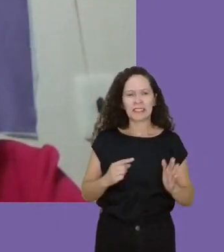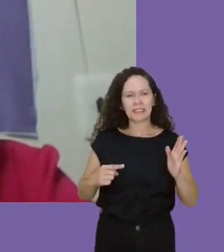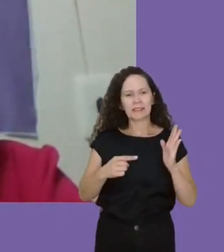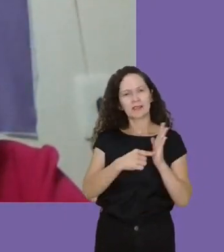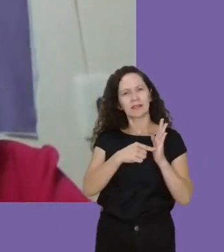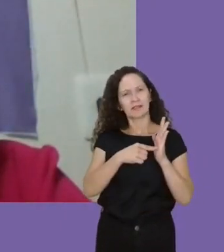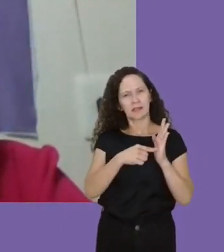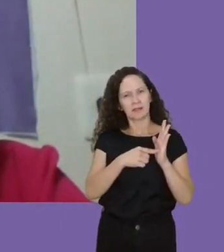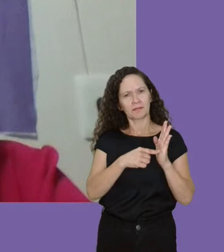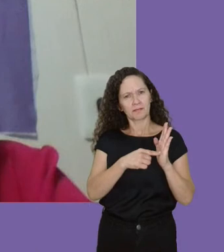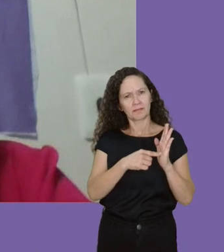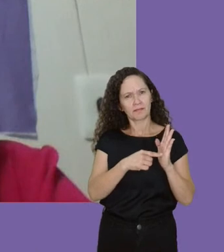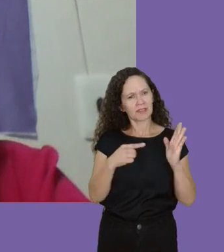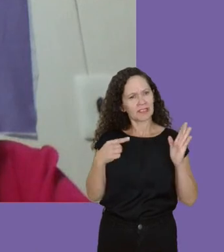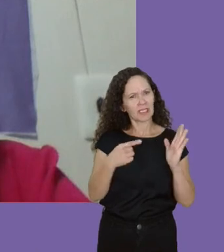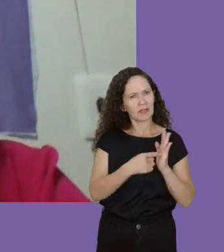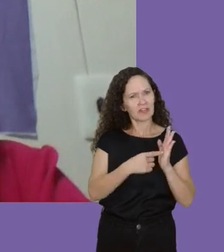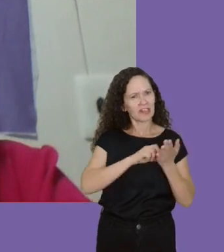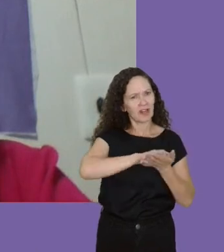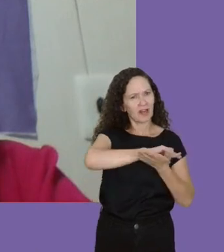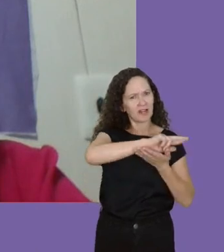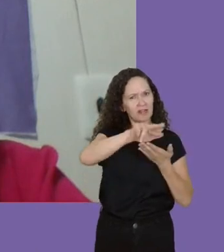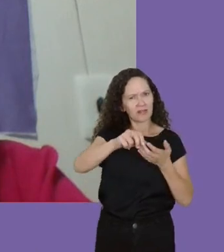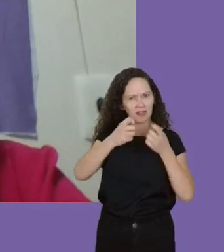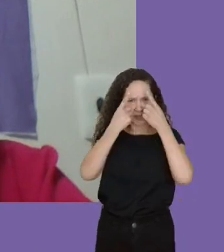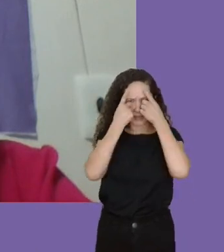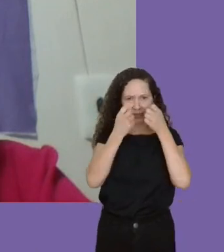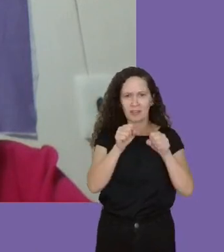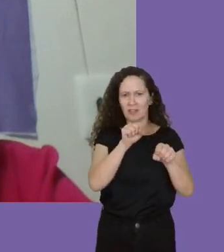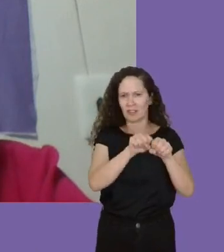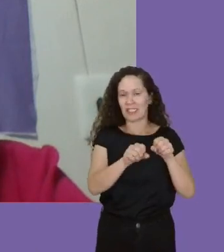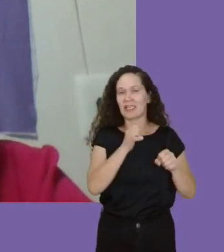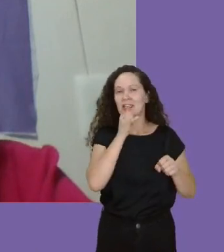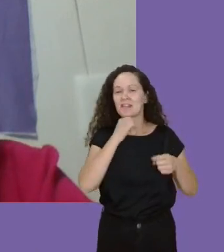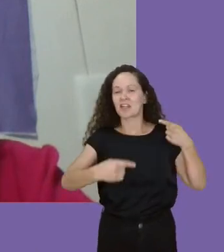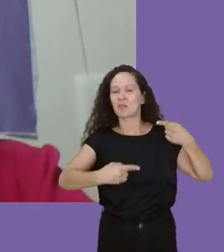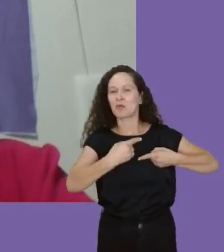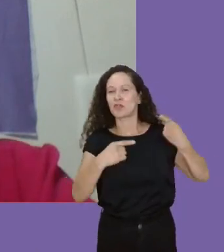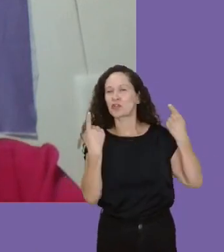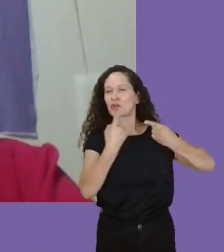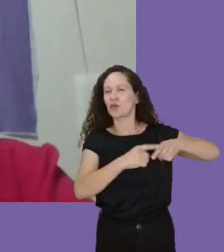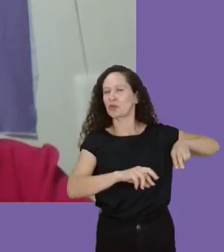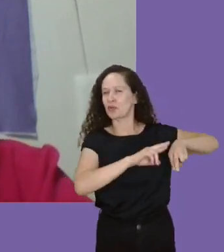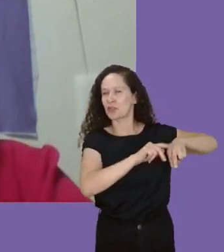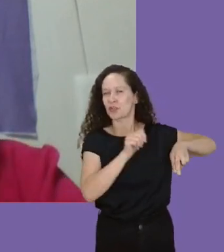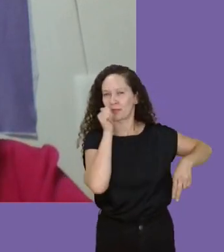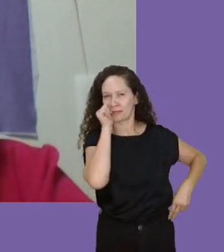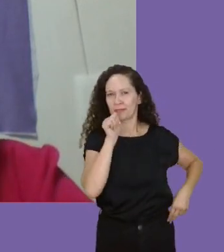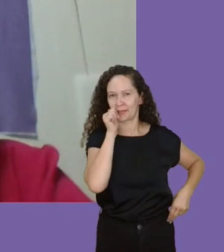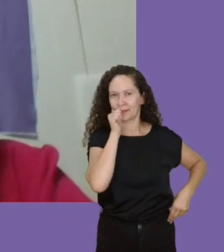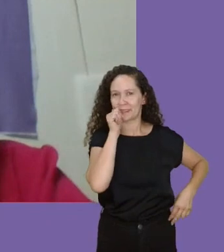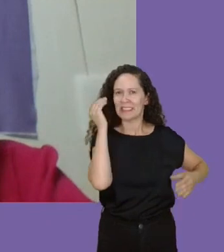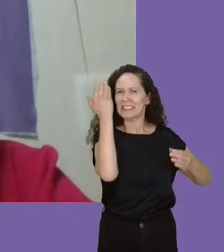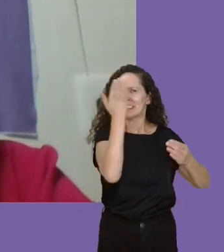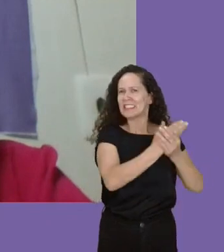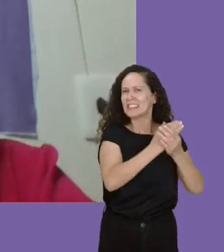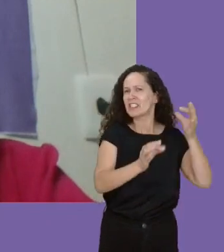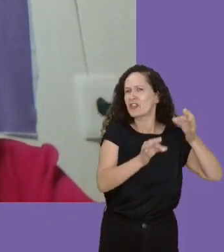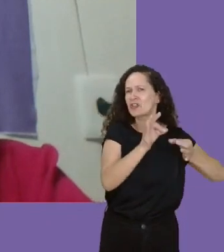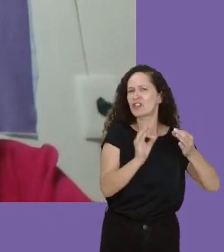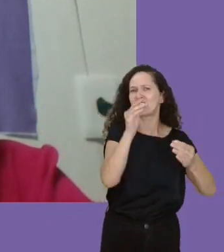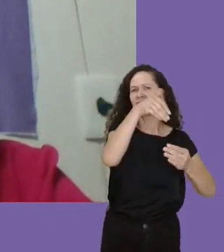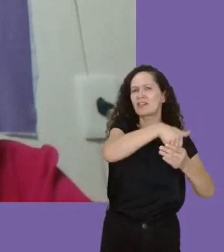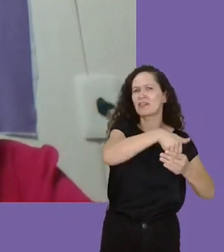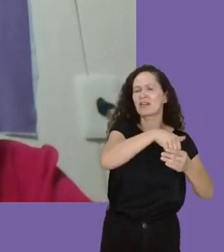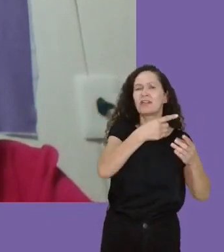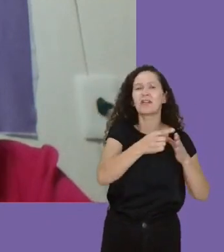denunciar, né, essas diversas formas de violência. No caso da violência política de gênero, é diretamente na Justiça Eleitoral, já que